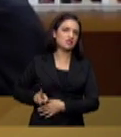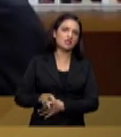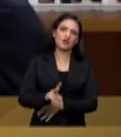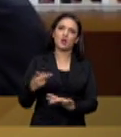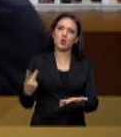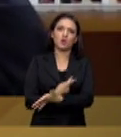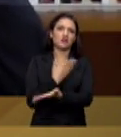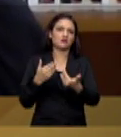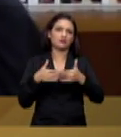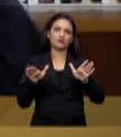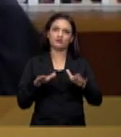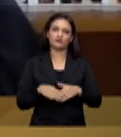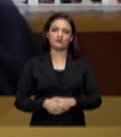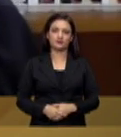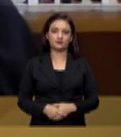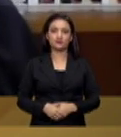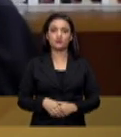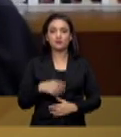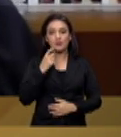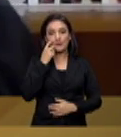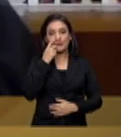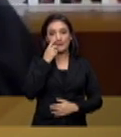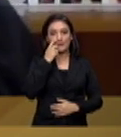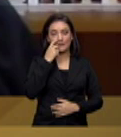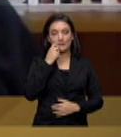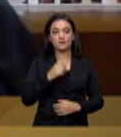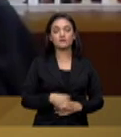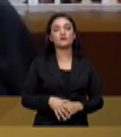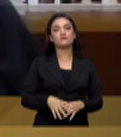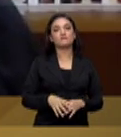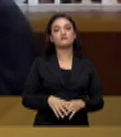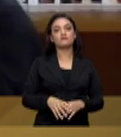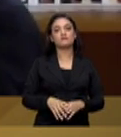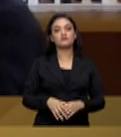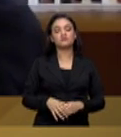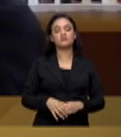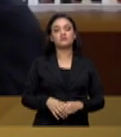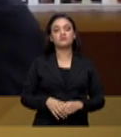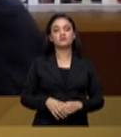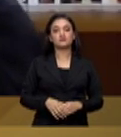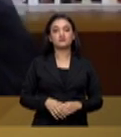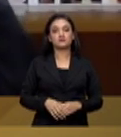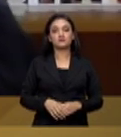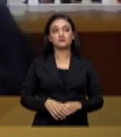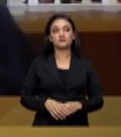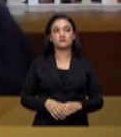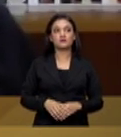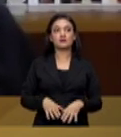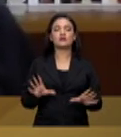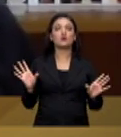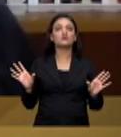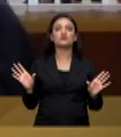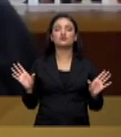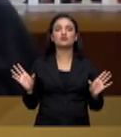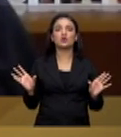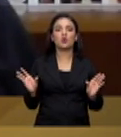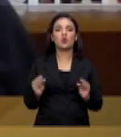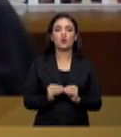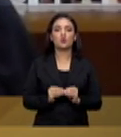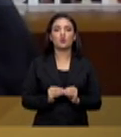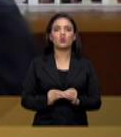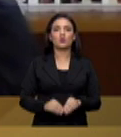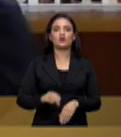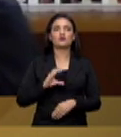de inquérito. Em conclusão, presidente, e em suma, comissões parlamentares de inquérito